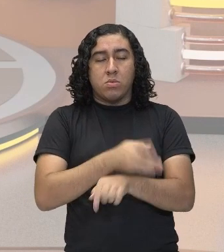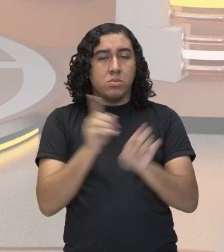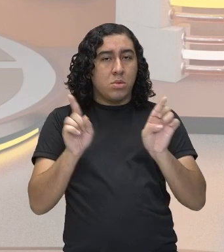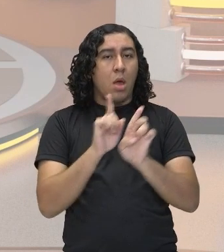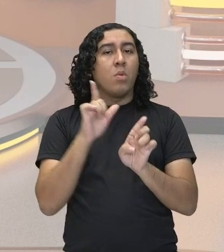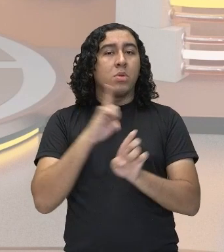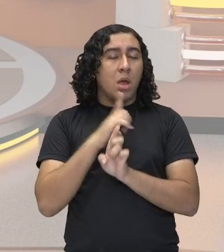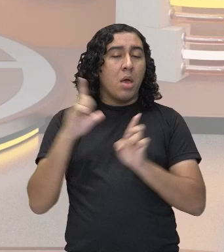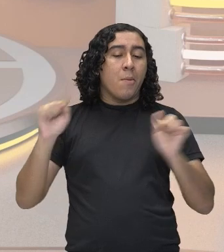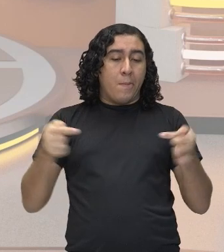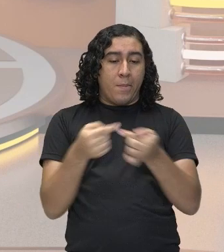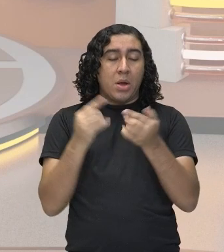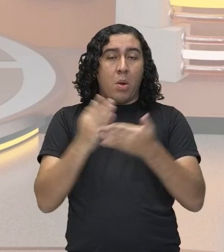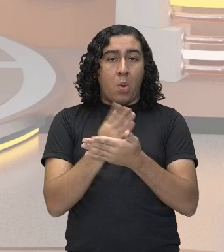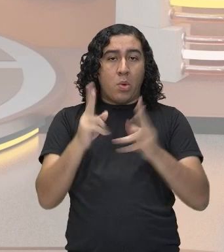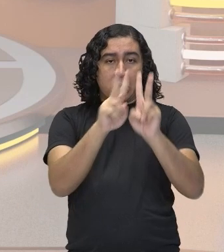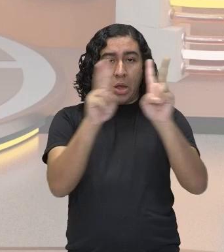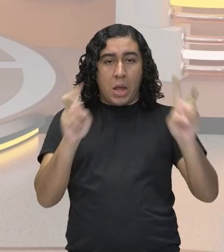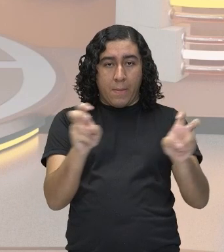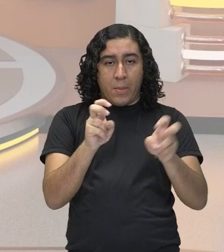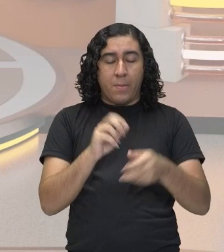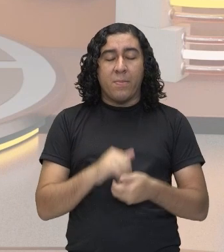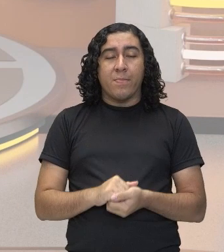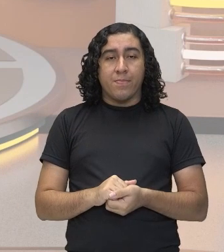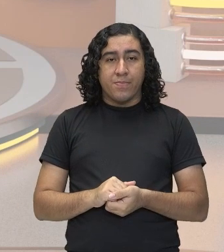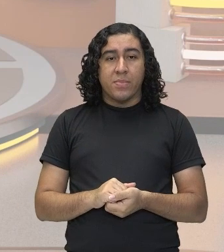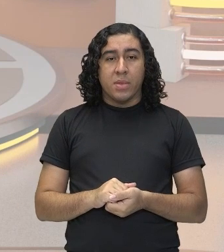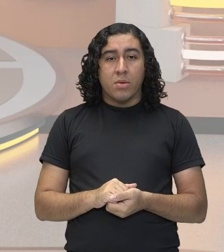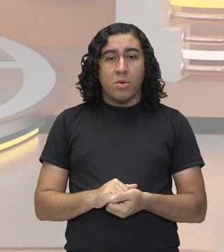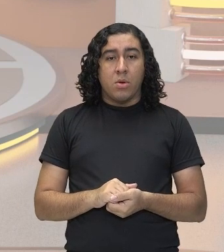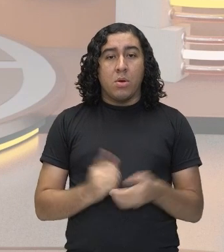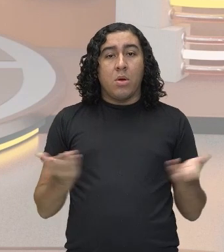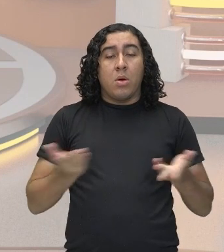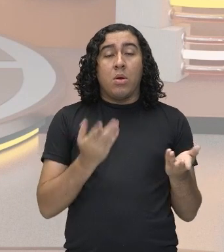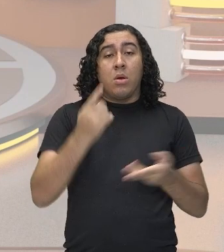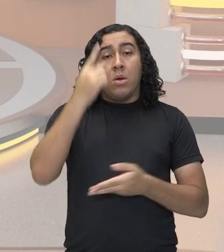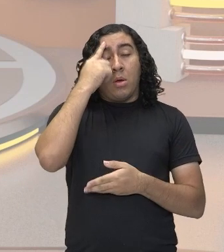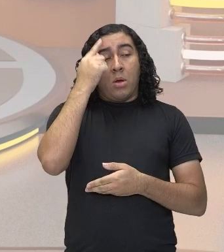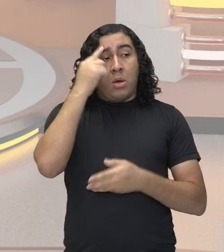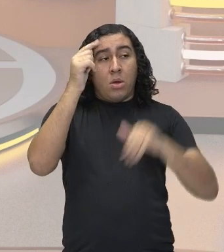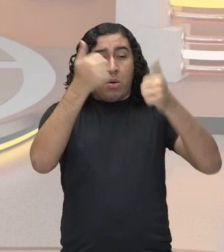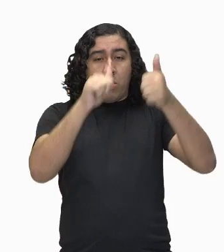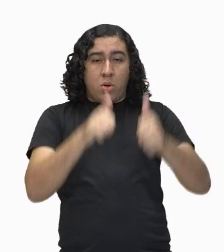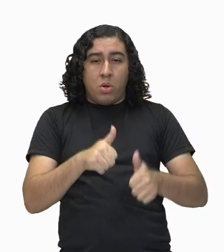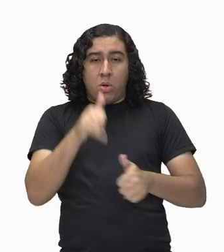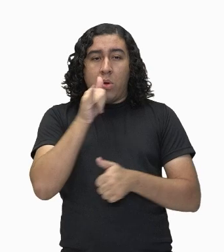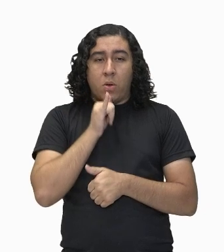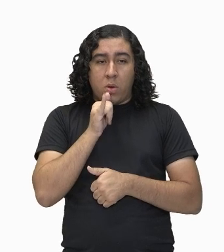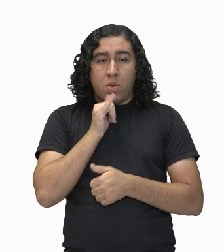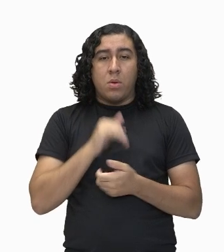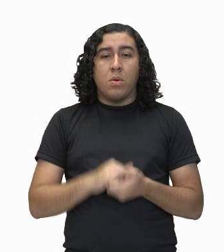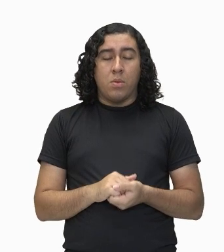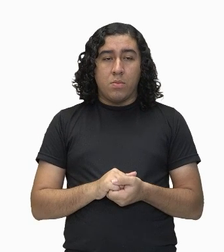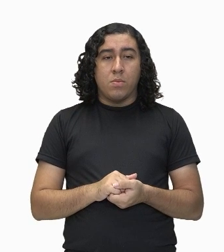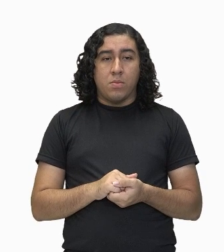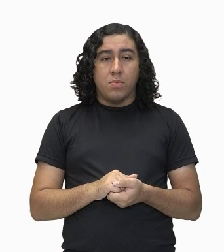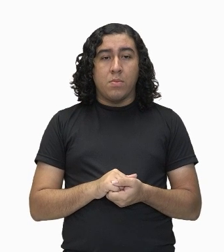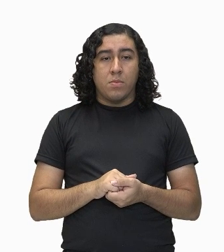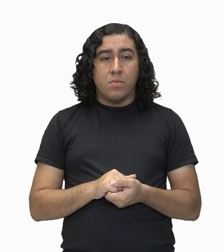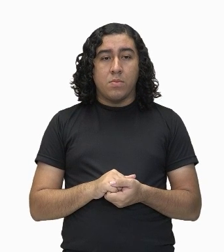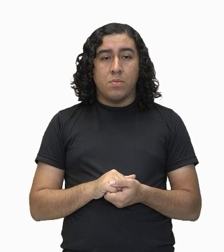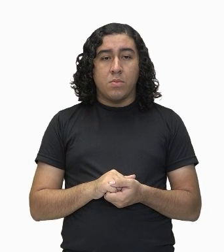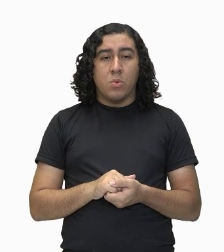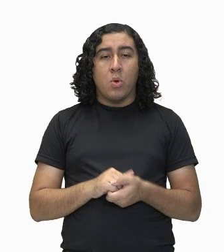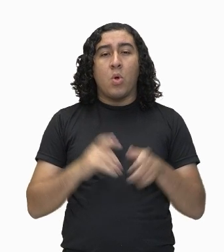coisa. Primeiro ponto. Vamos agora pensar, analisar aqui com Russell, o que